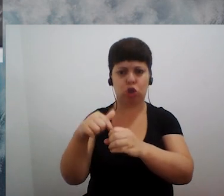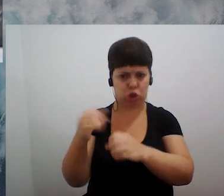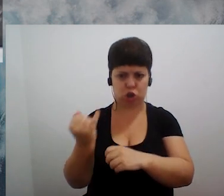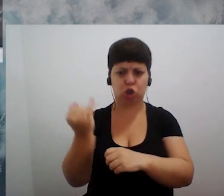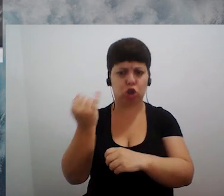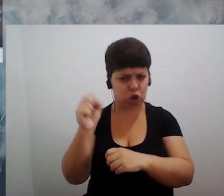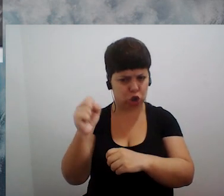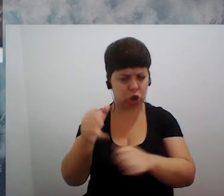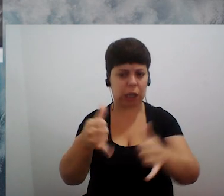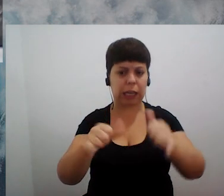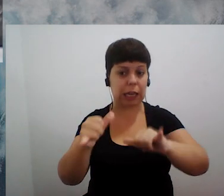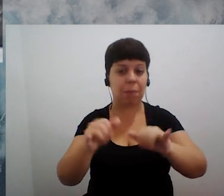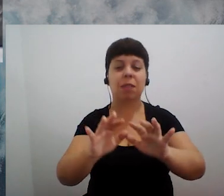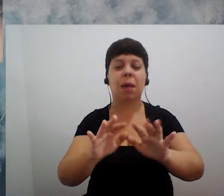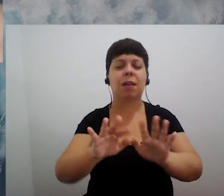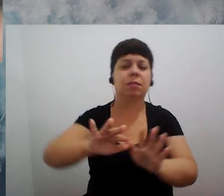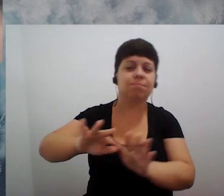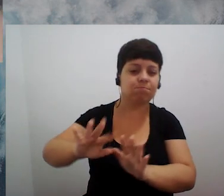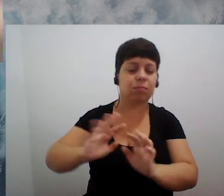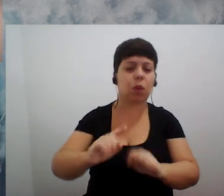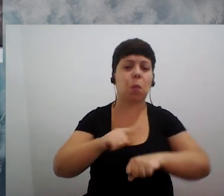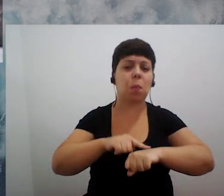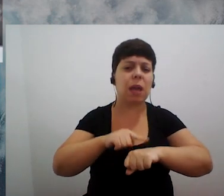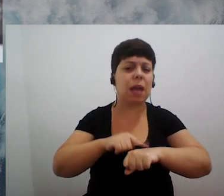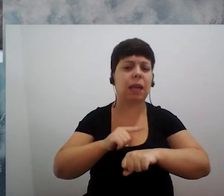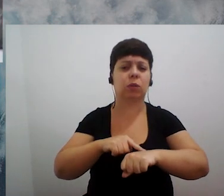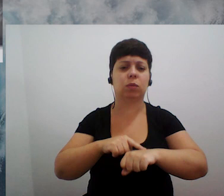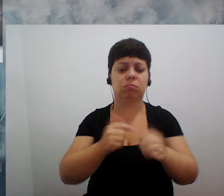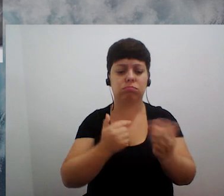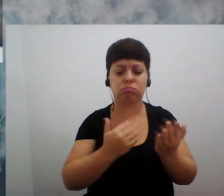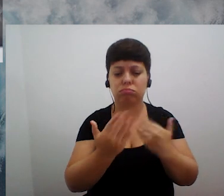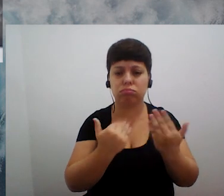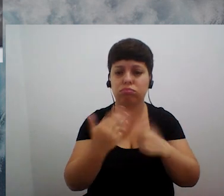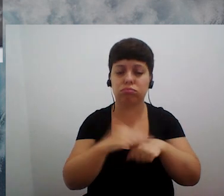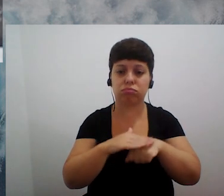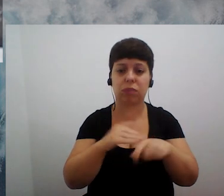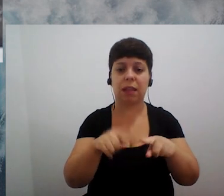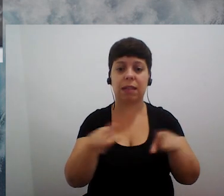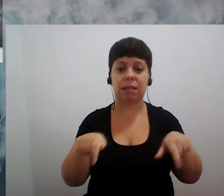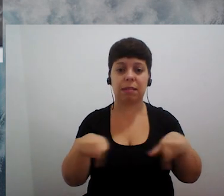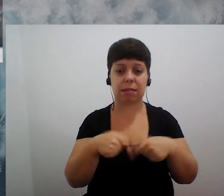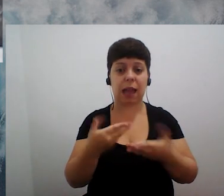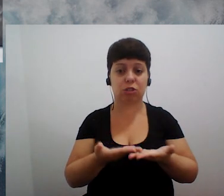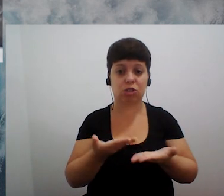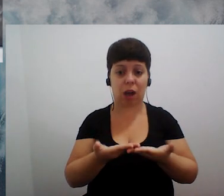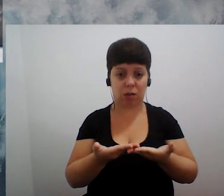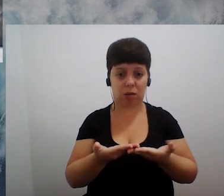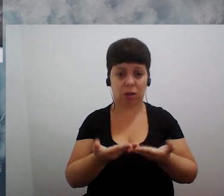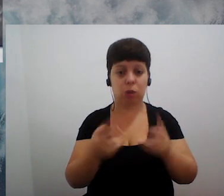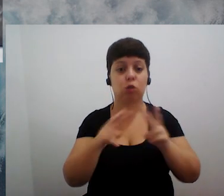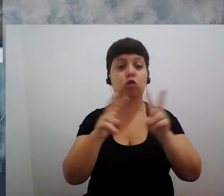ou só da química, ou, enfim, ter um momento específico onde a gente converse em sala de